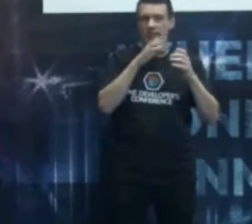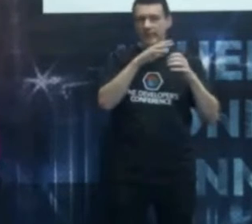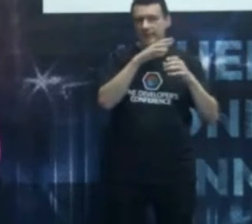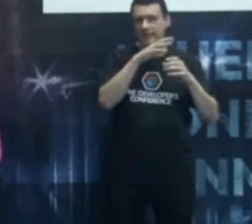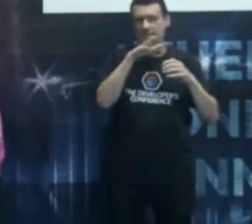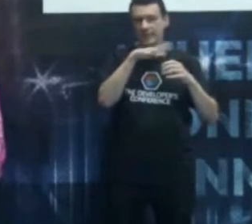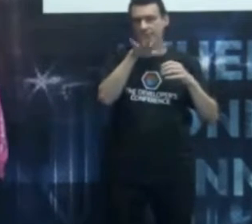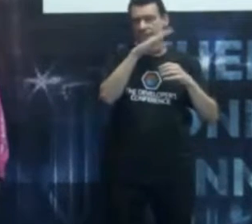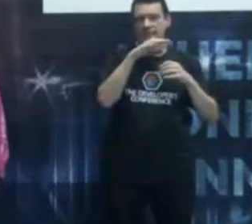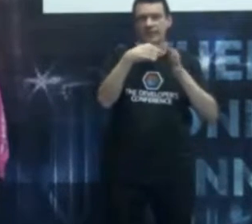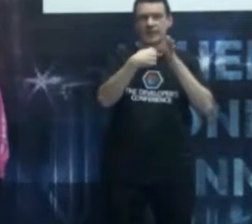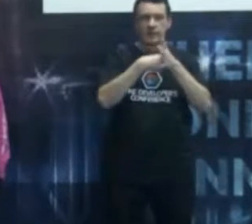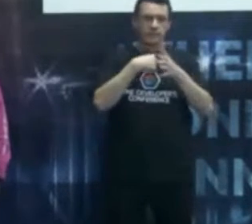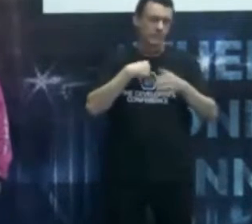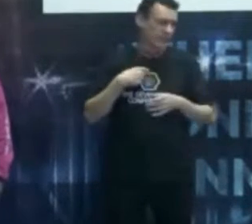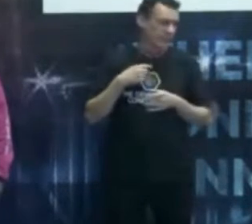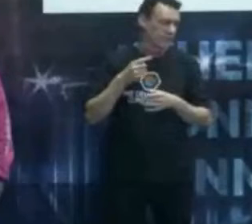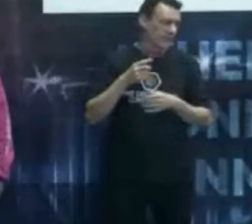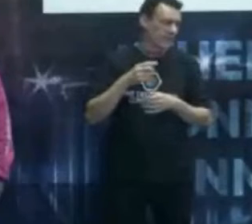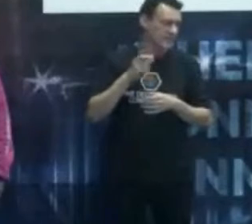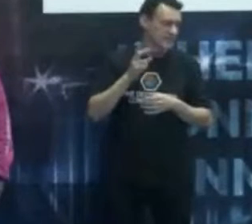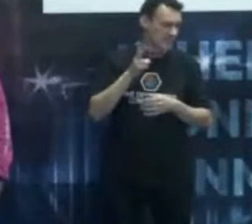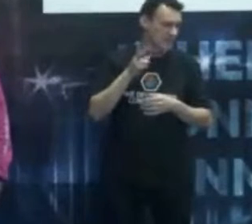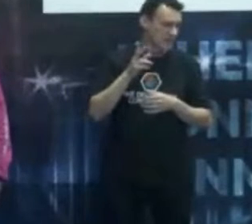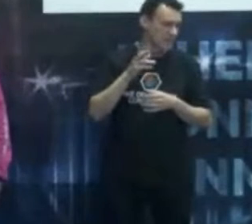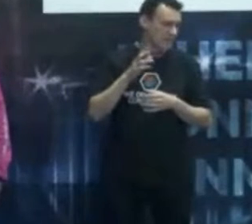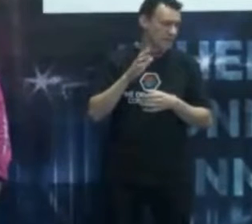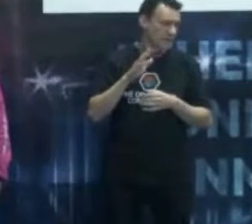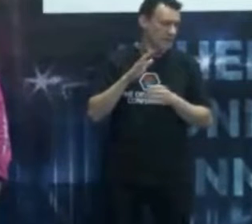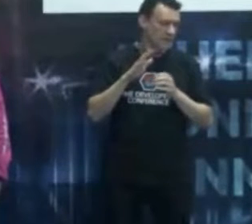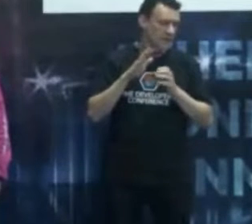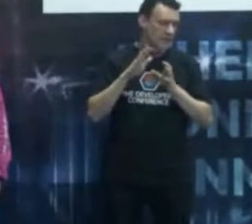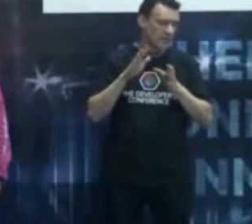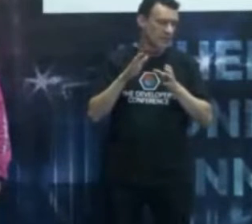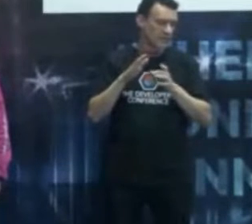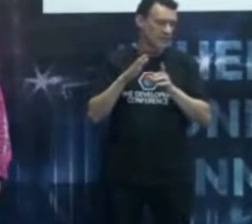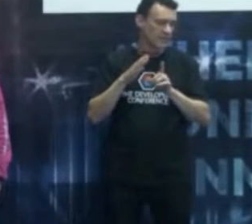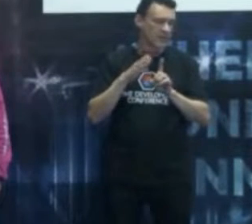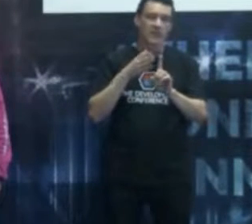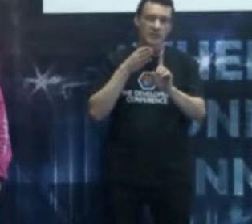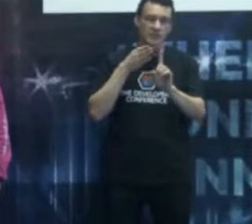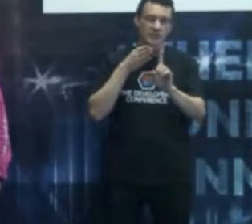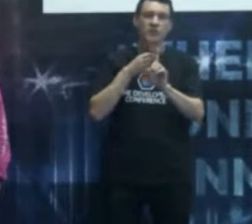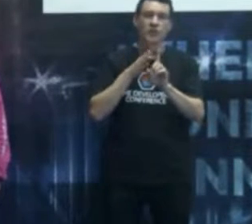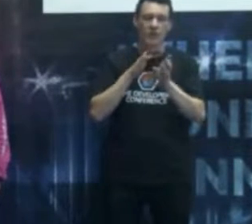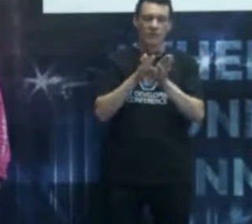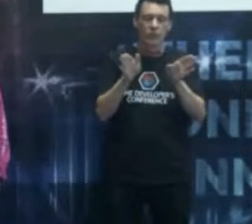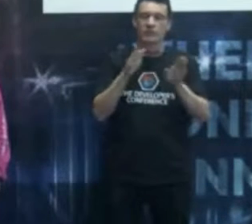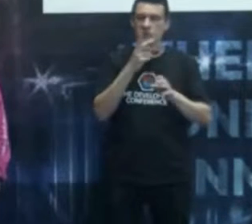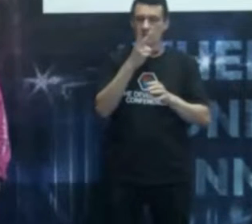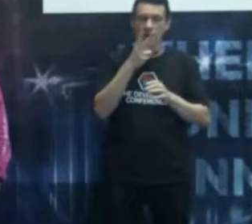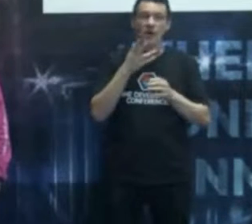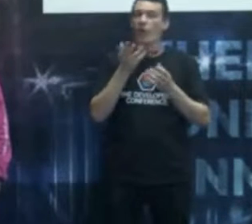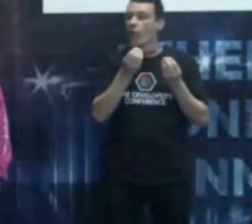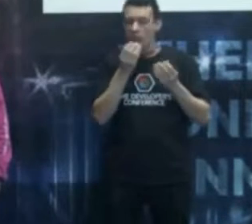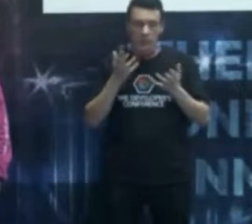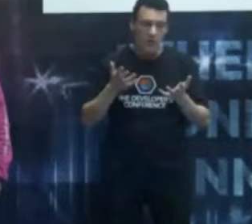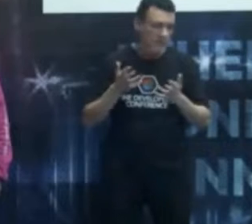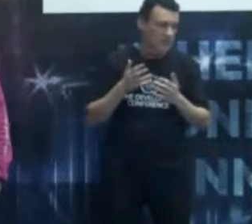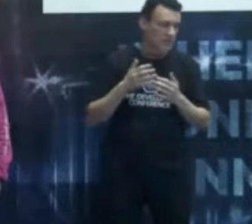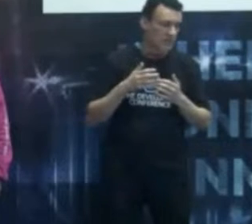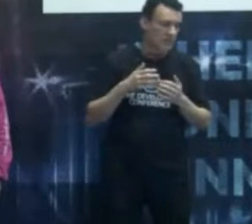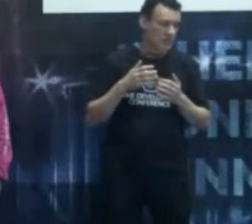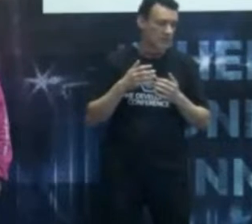como é o nome daquele divisor de fluxo? Bateu no divisor de fluxo, pelo amor de Deus, não sei o quê. Eu ia lá e perguntava, né, bateu, tá te incomodando, como é